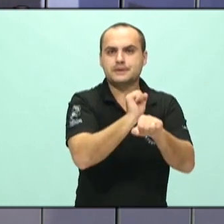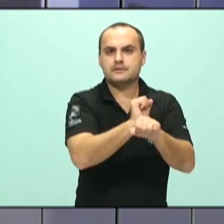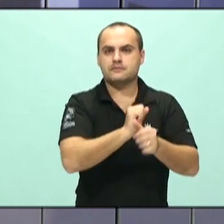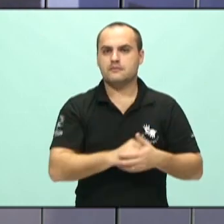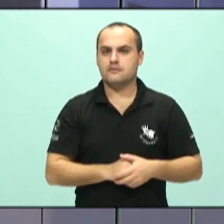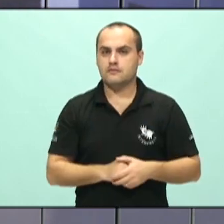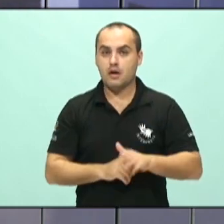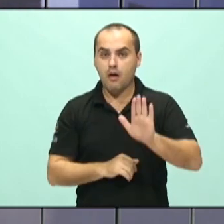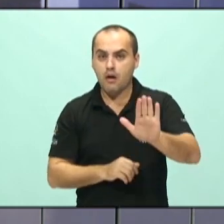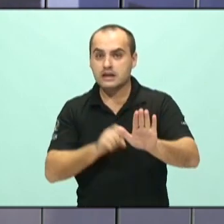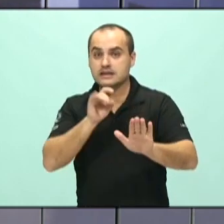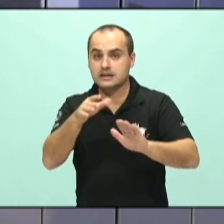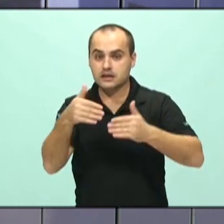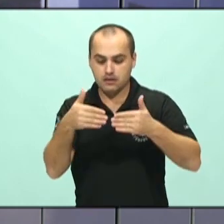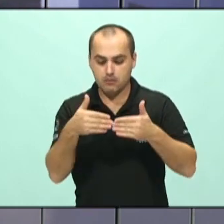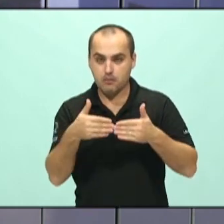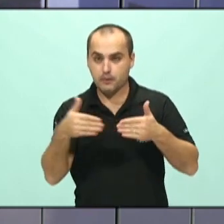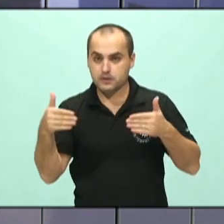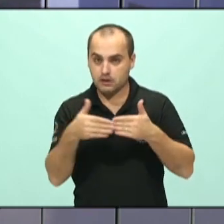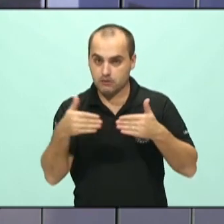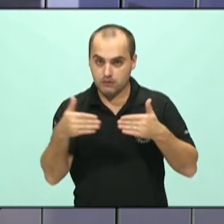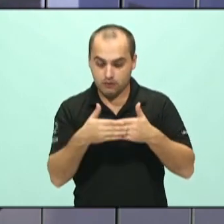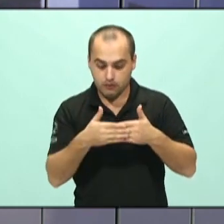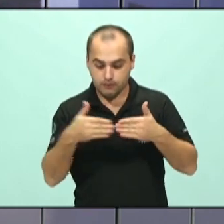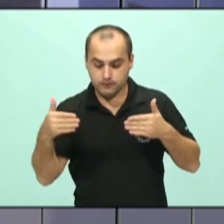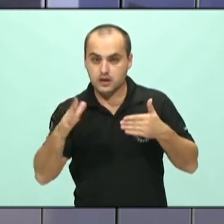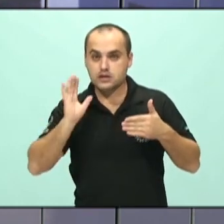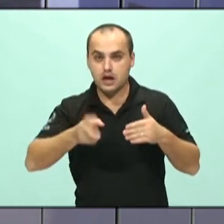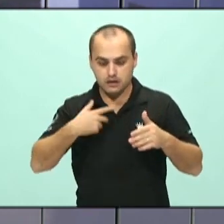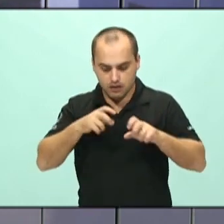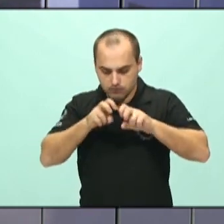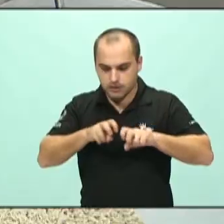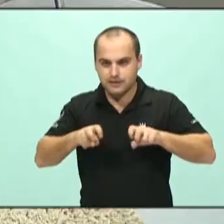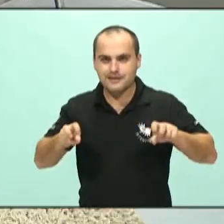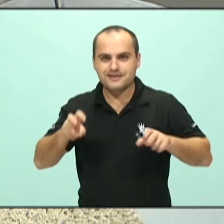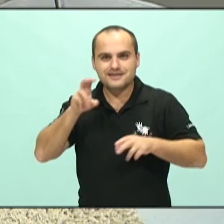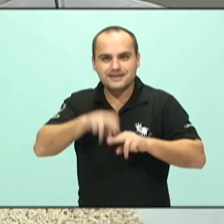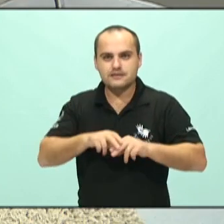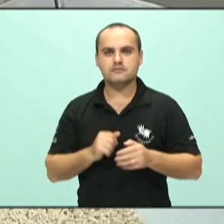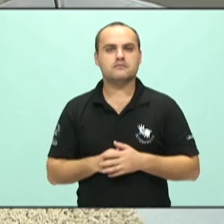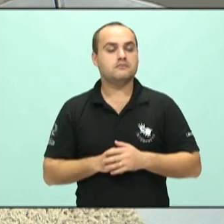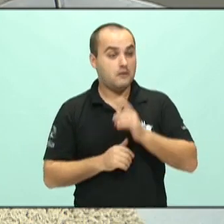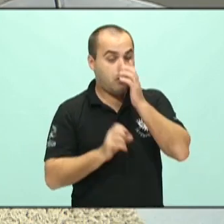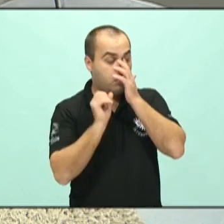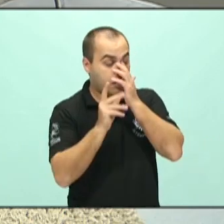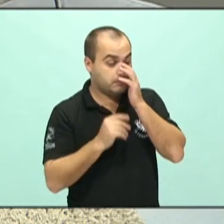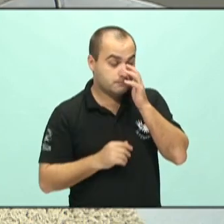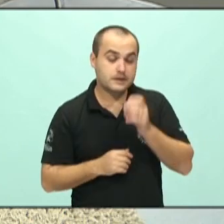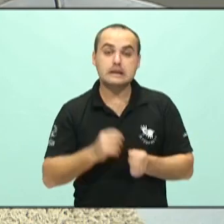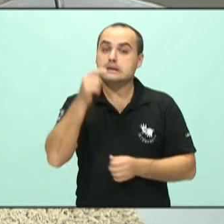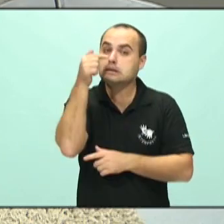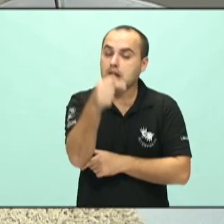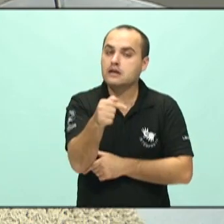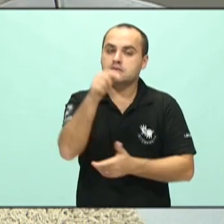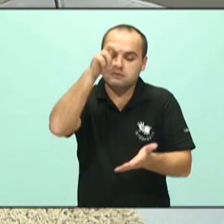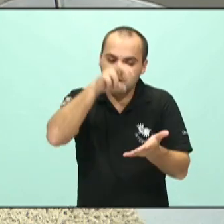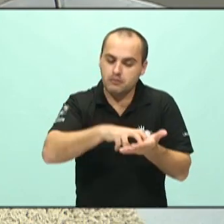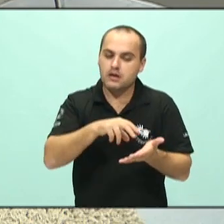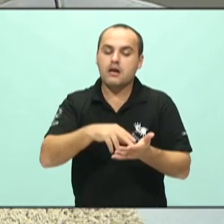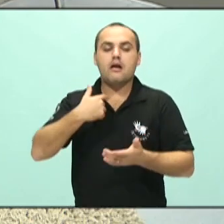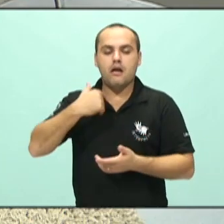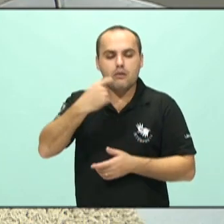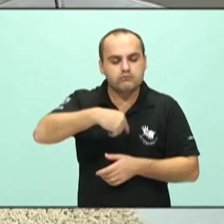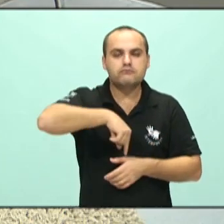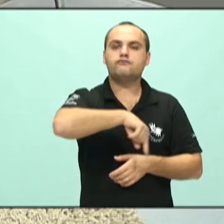abrir o portão, já tem uns banquinhos por dentro para a pessoa entrar. Eu fui lá ver. Peguei 7 horas da manhã, eu estava lá. E fui lá